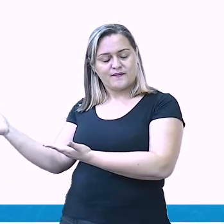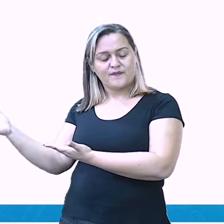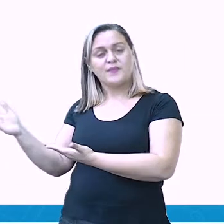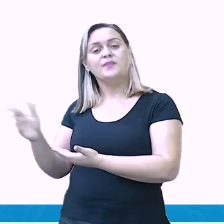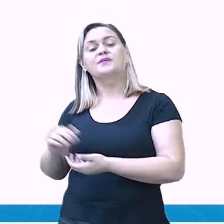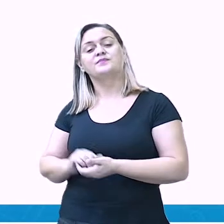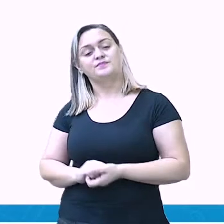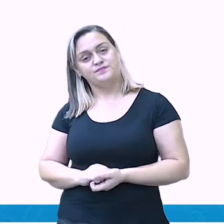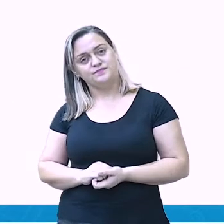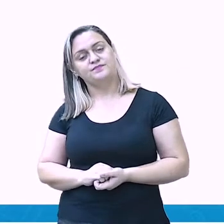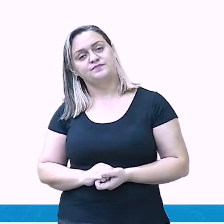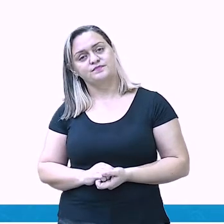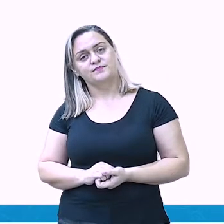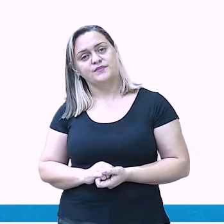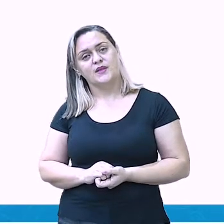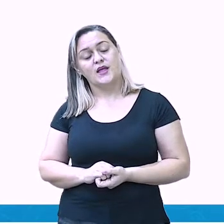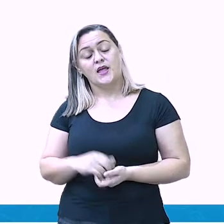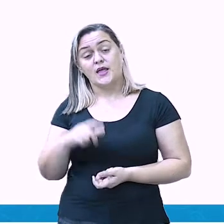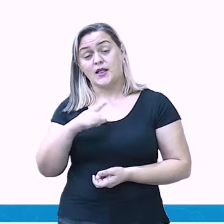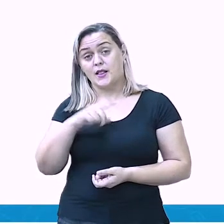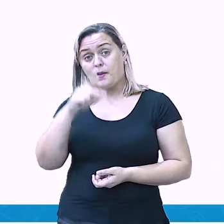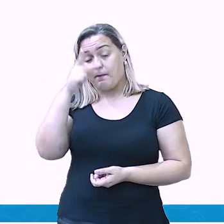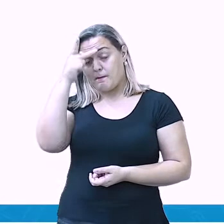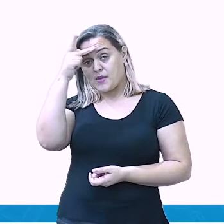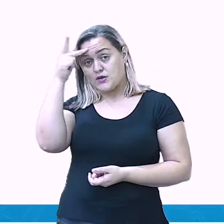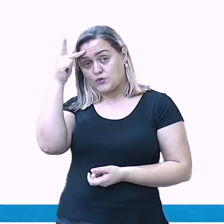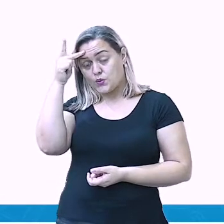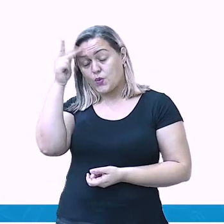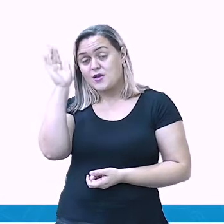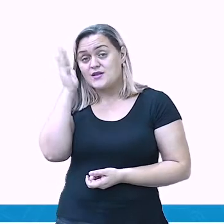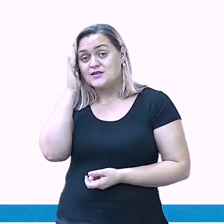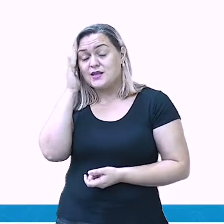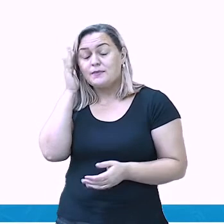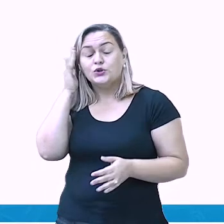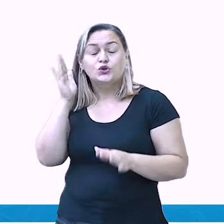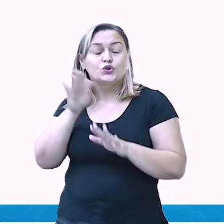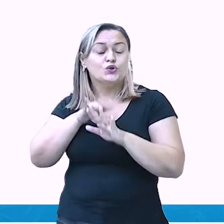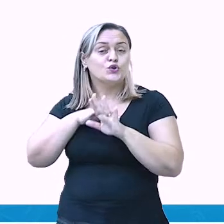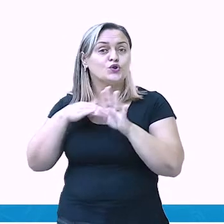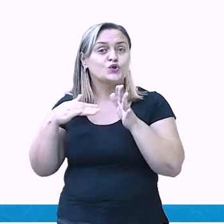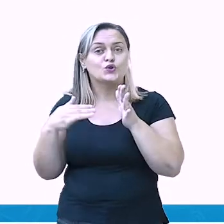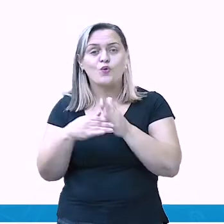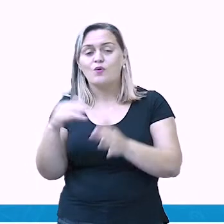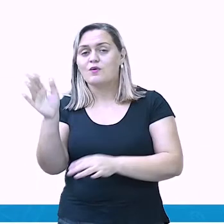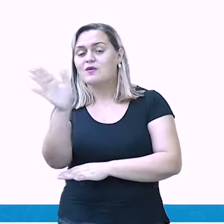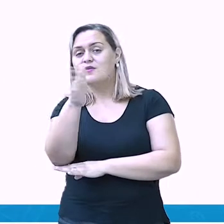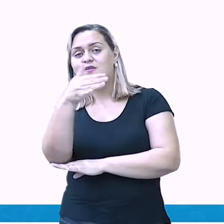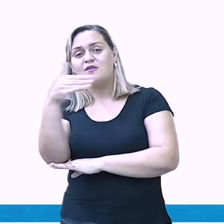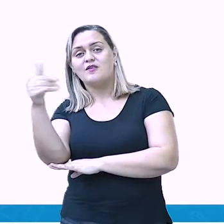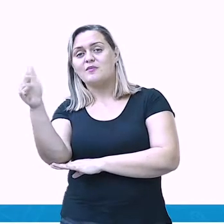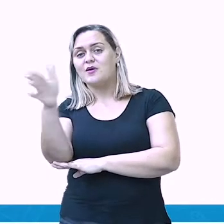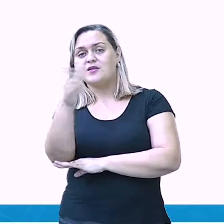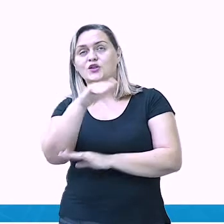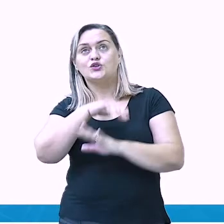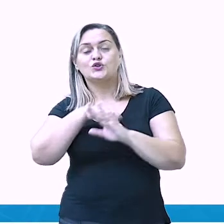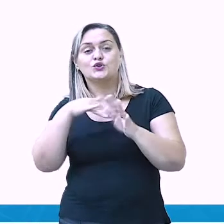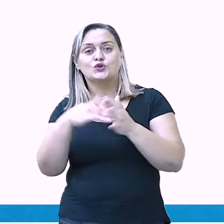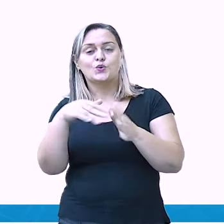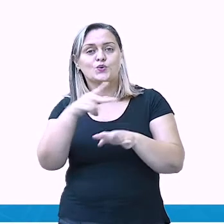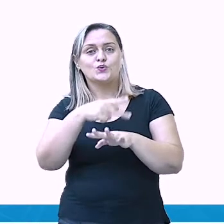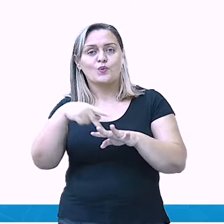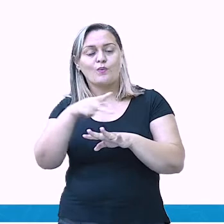pessoas que conseguem identificar de cor cada bandeira de cada país com